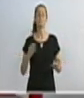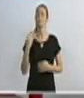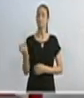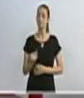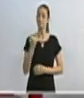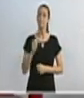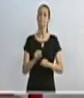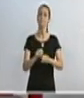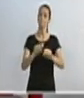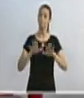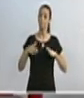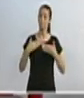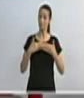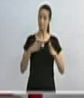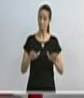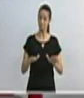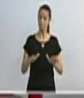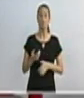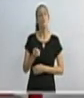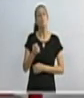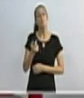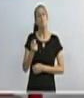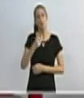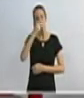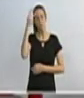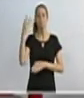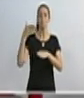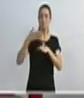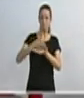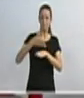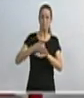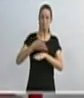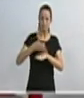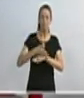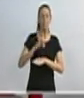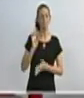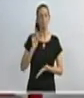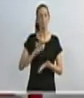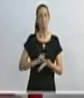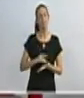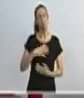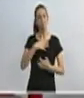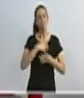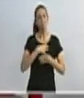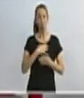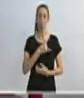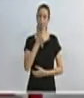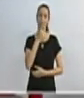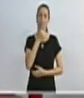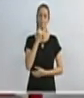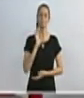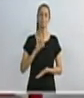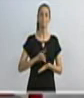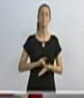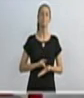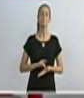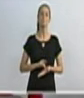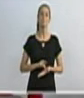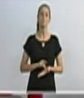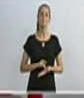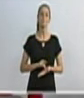importante audiência. Embora com pouca participação, é bem verdade, e a gente lamenta isso,